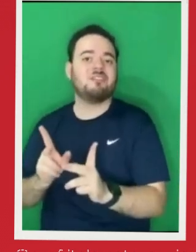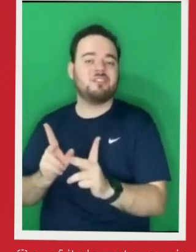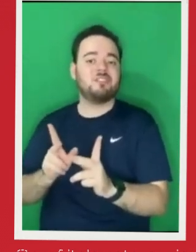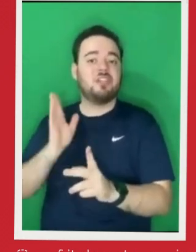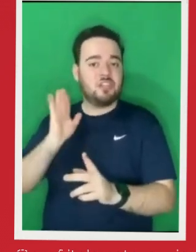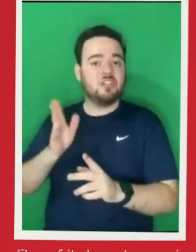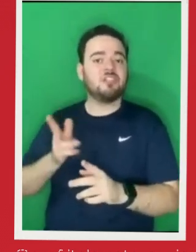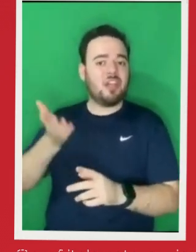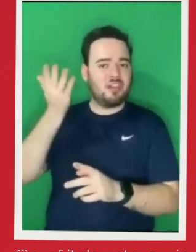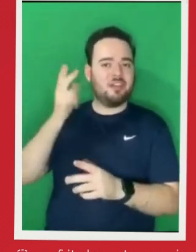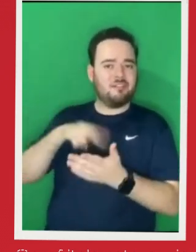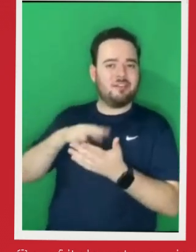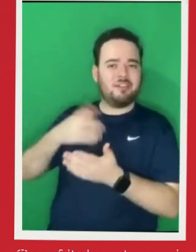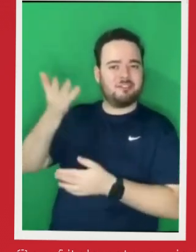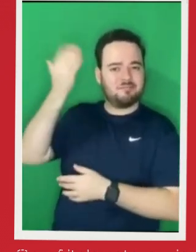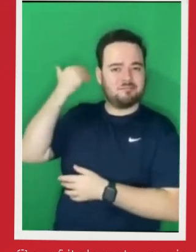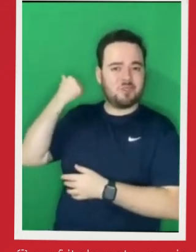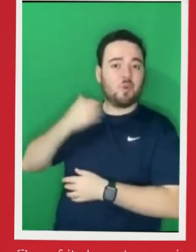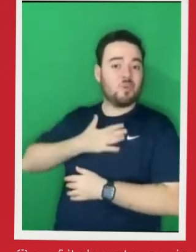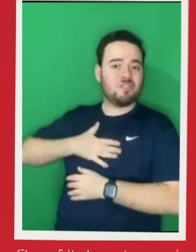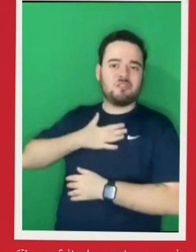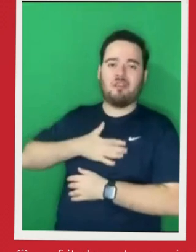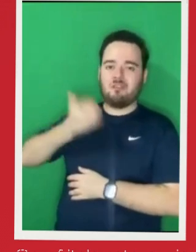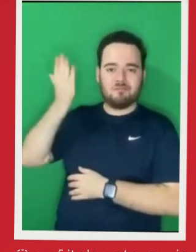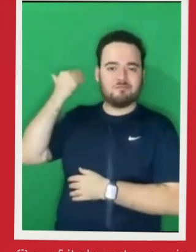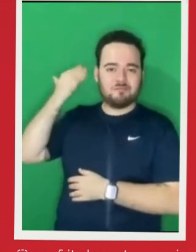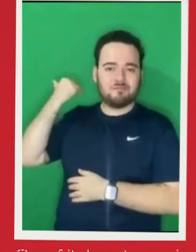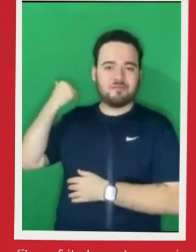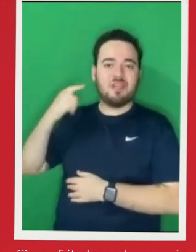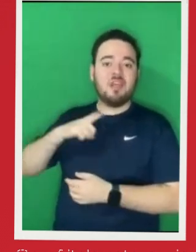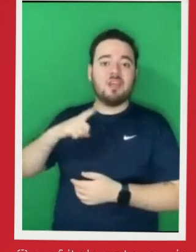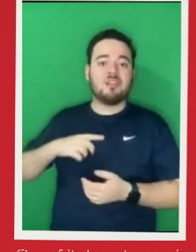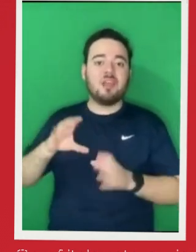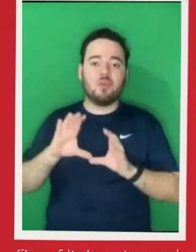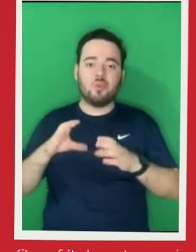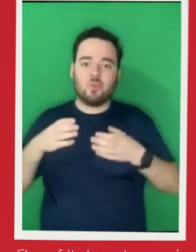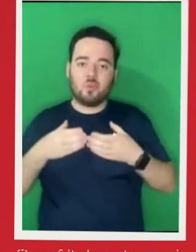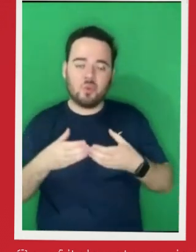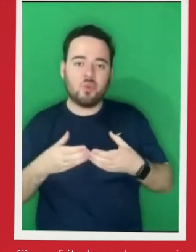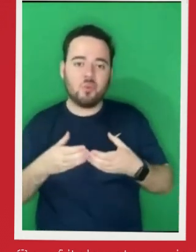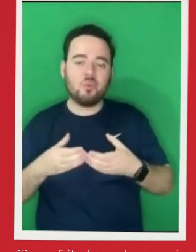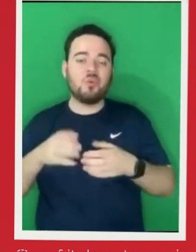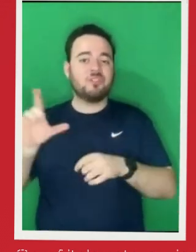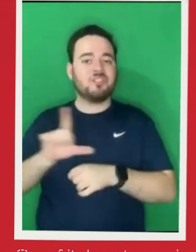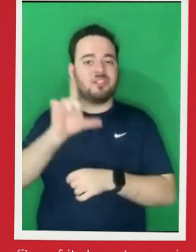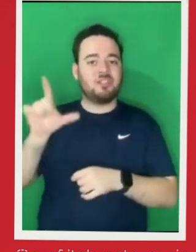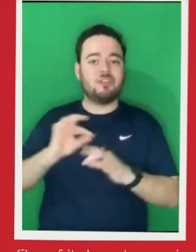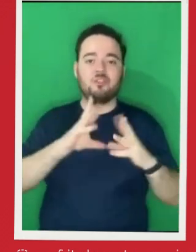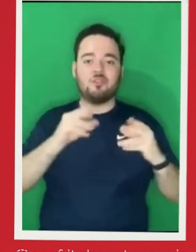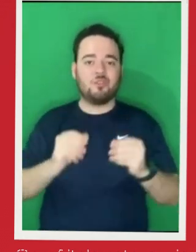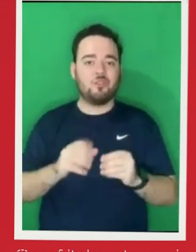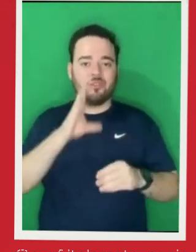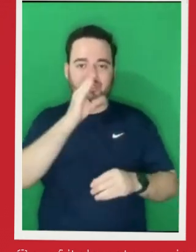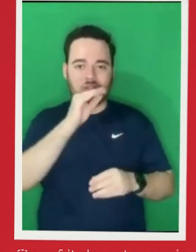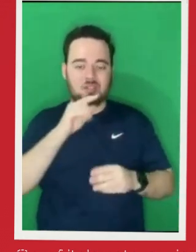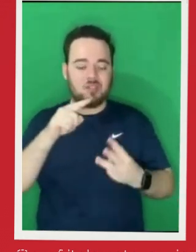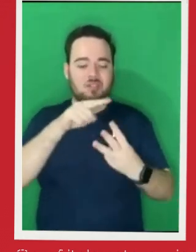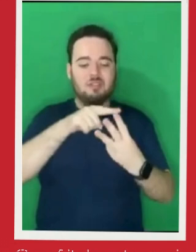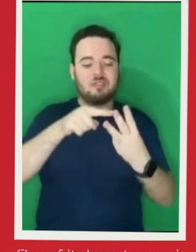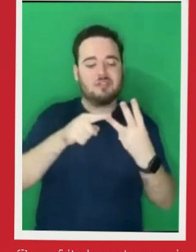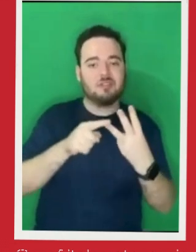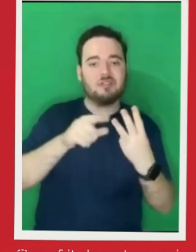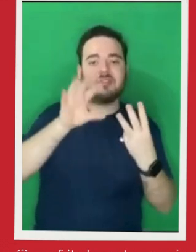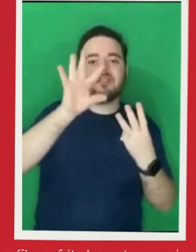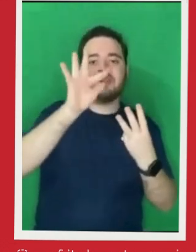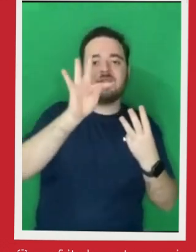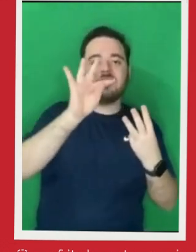Então eu já tinha lido, tinha adorado. Eu tenho um grupo de literatura, todos os sábados nós somos 3, nós nos chamamos